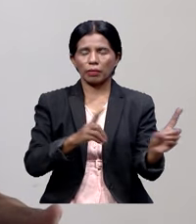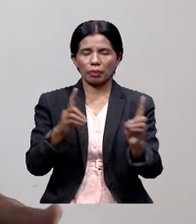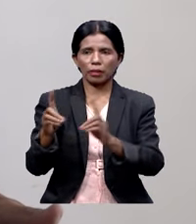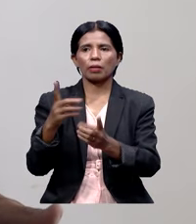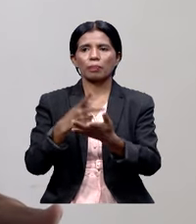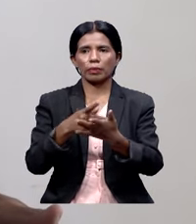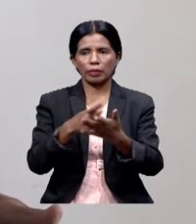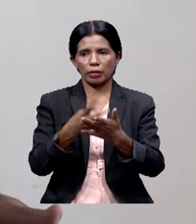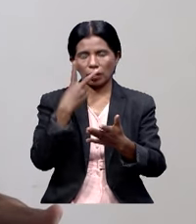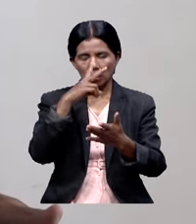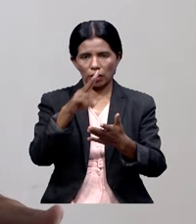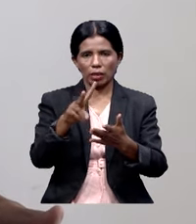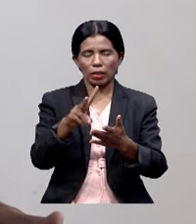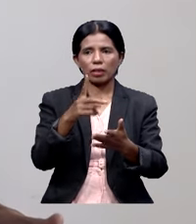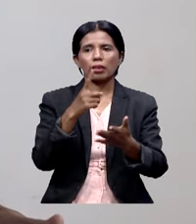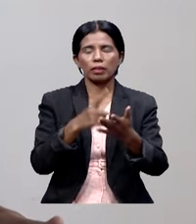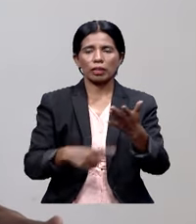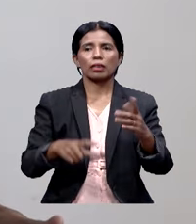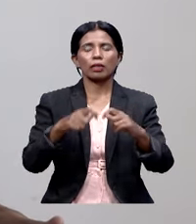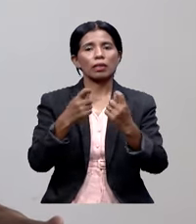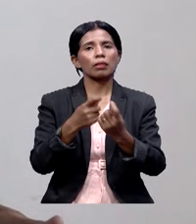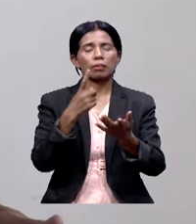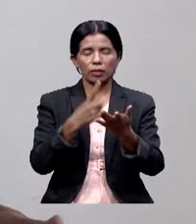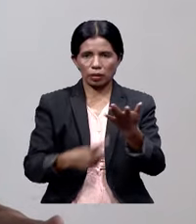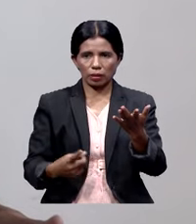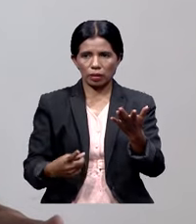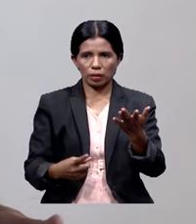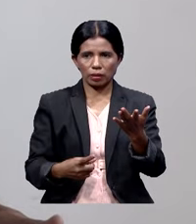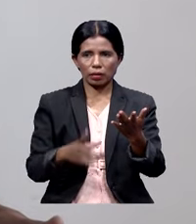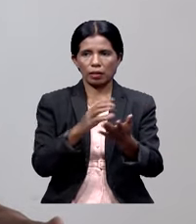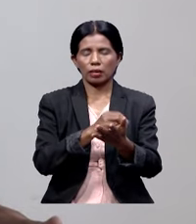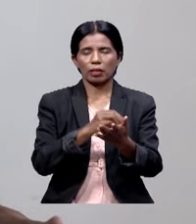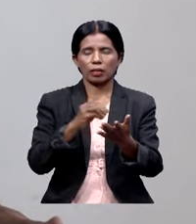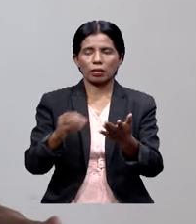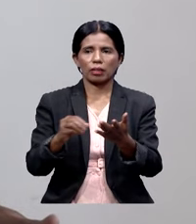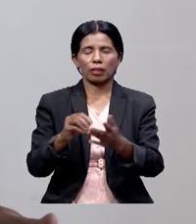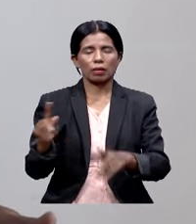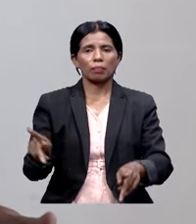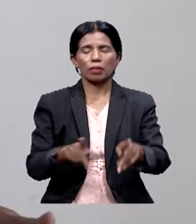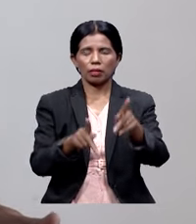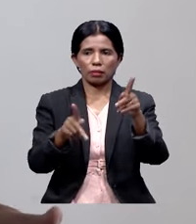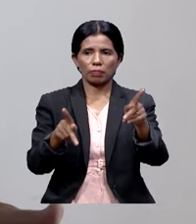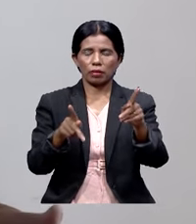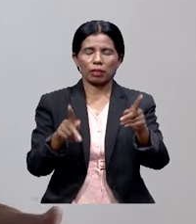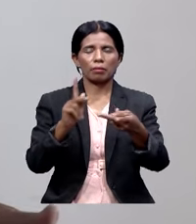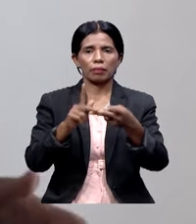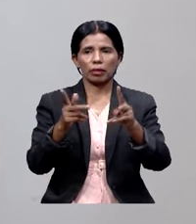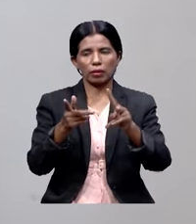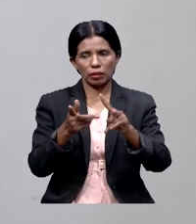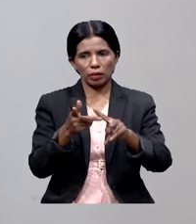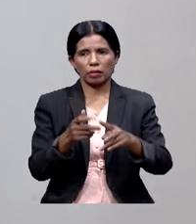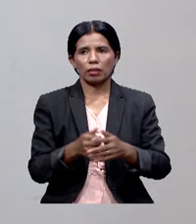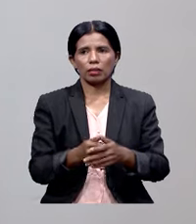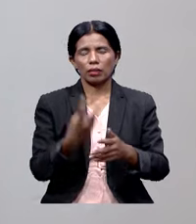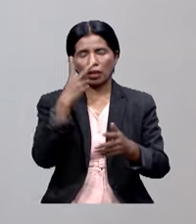né, através de modalidade PPP, né, Public-Private Partnership. Não é isso aí, mas é a review